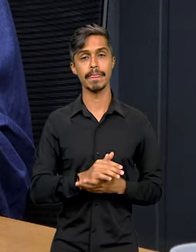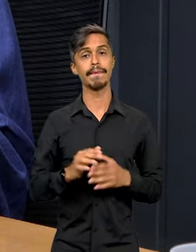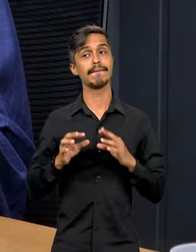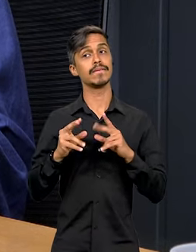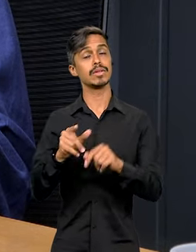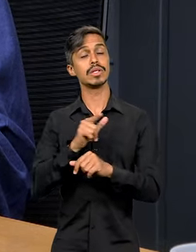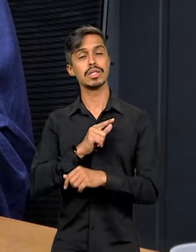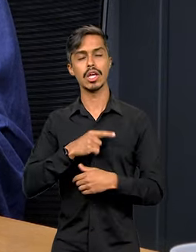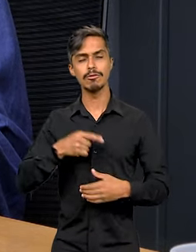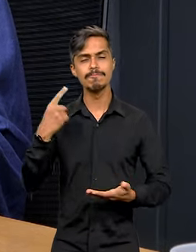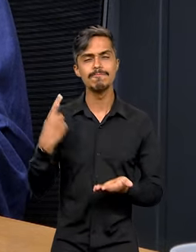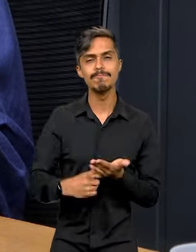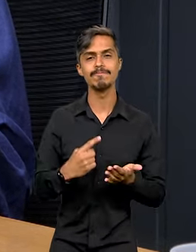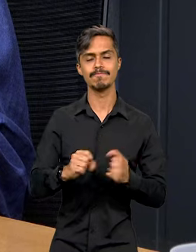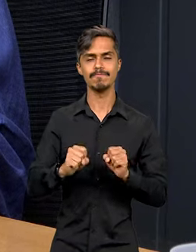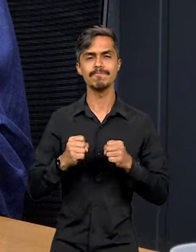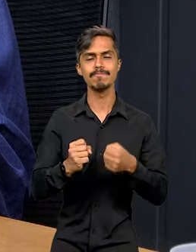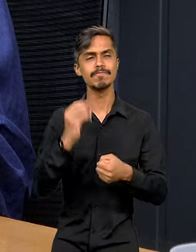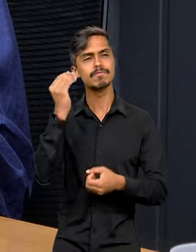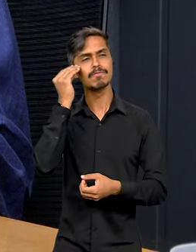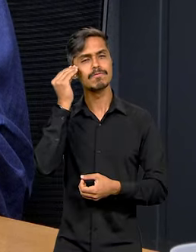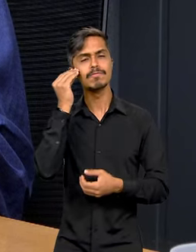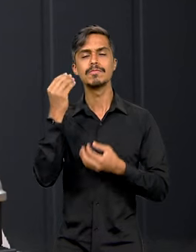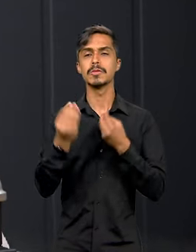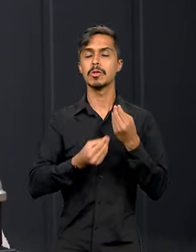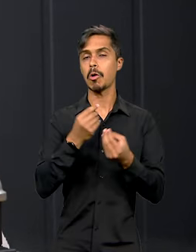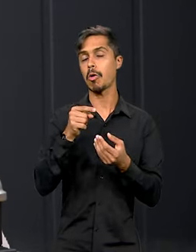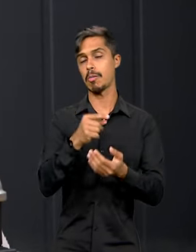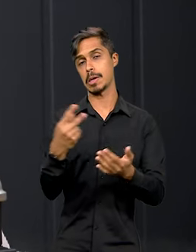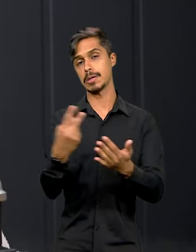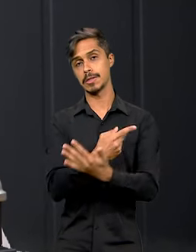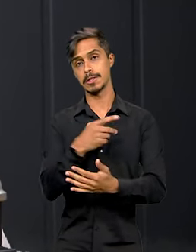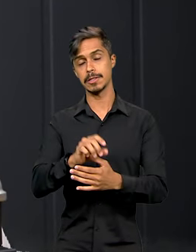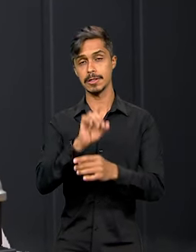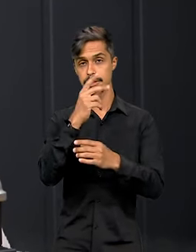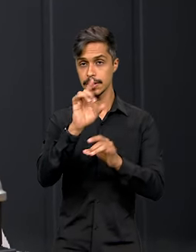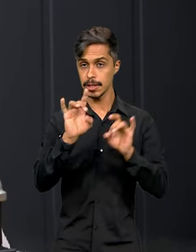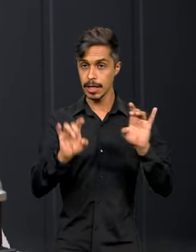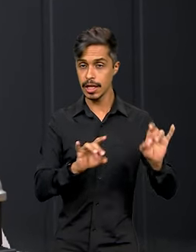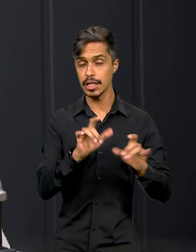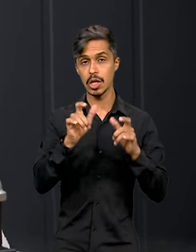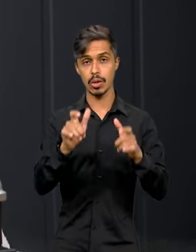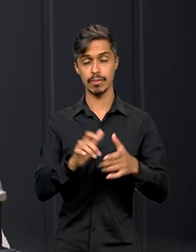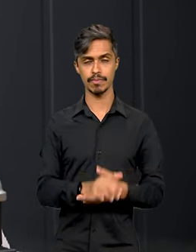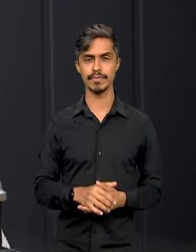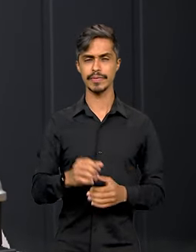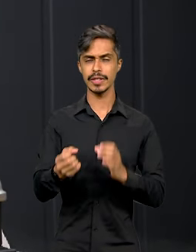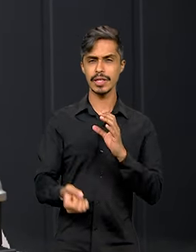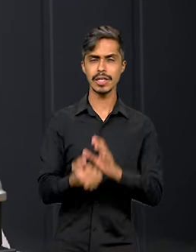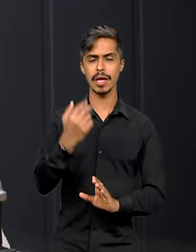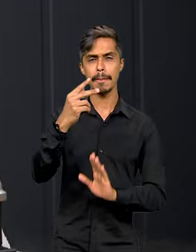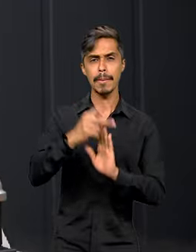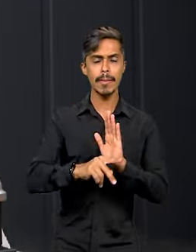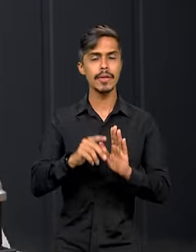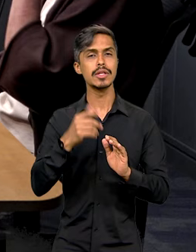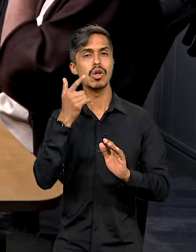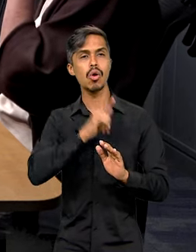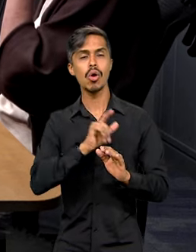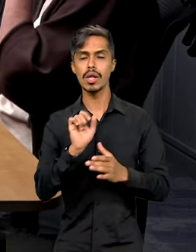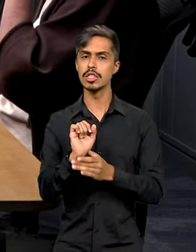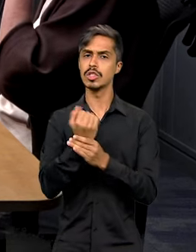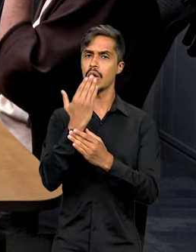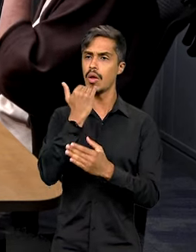tem o compromisso de entender como é que tá a situação de segurança alimentar e nutricional nos seus territórios criar planos para